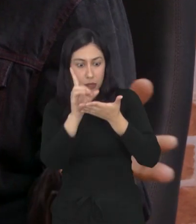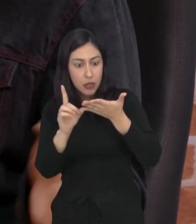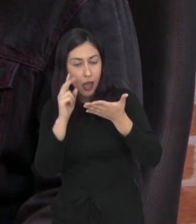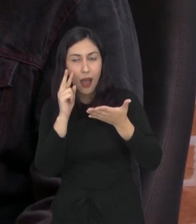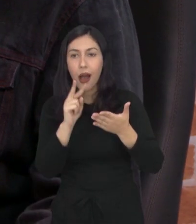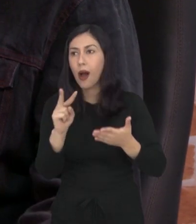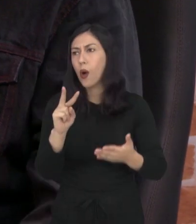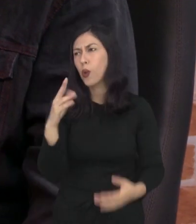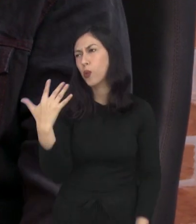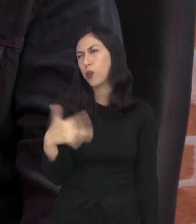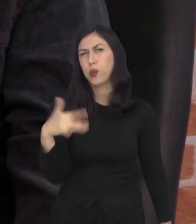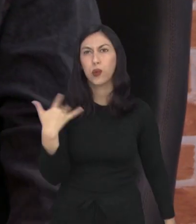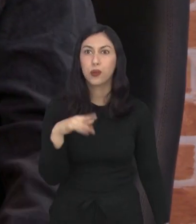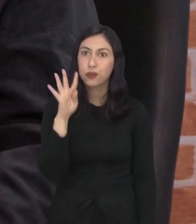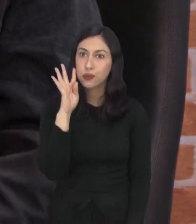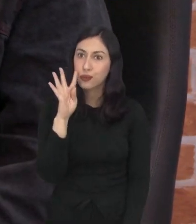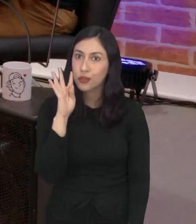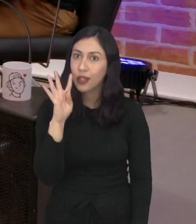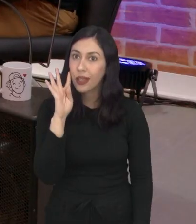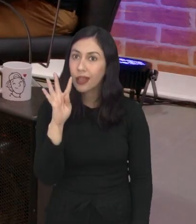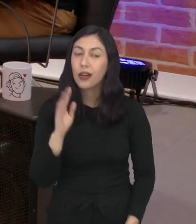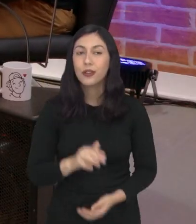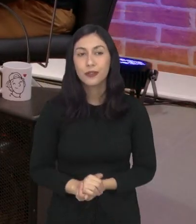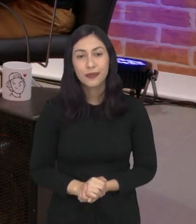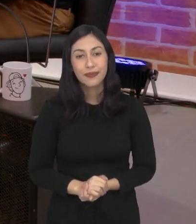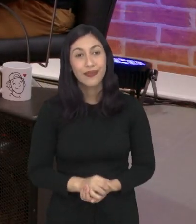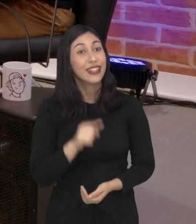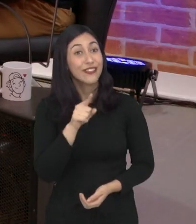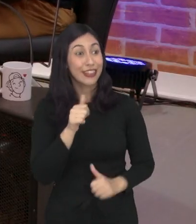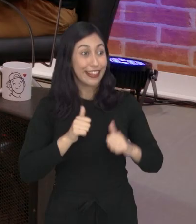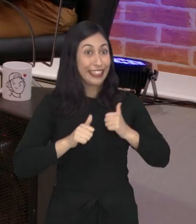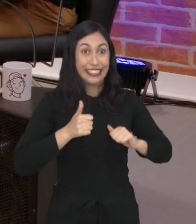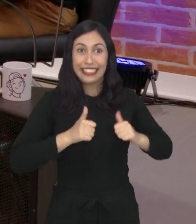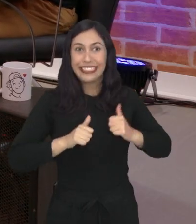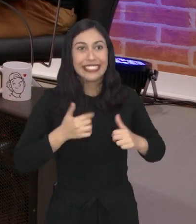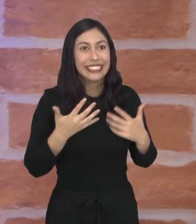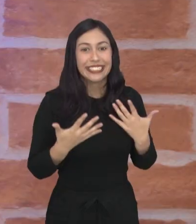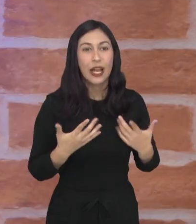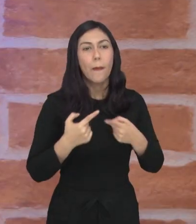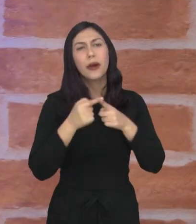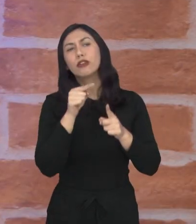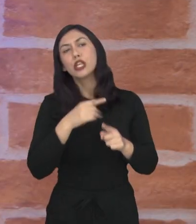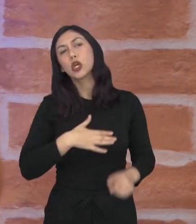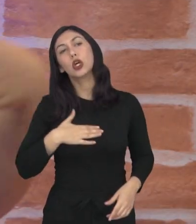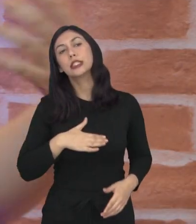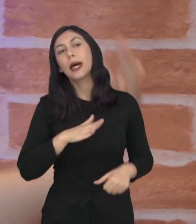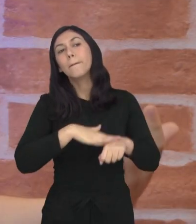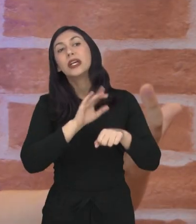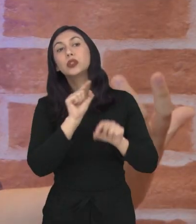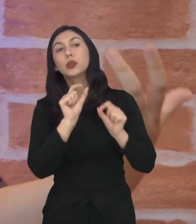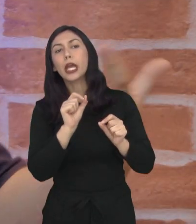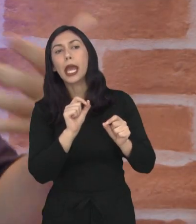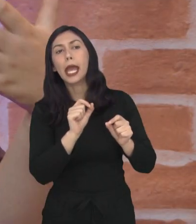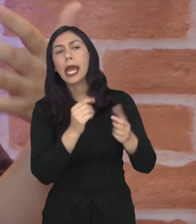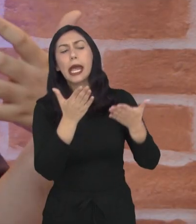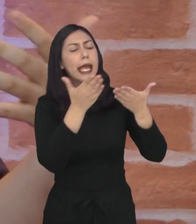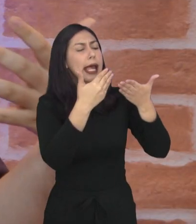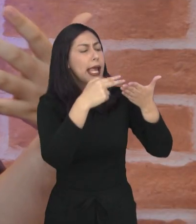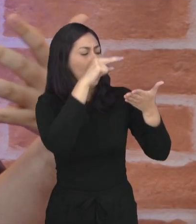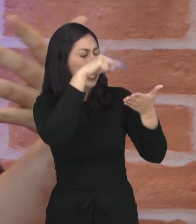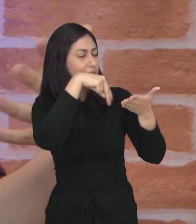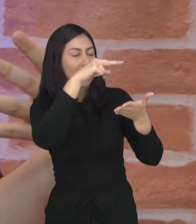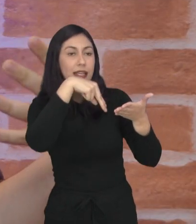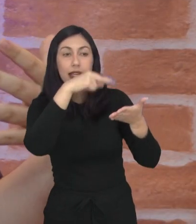olha pra isso e fala, que legal, mano. Tipo, pode crer, você falou muito empolgado dos filmes e tal, mas você é mais fã do quê? Você acha que a leitura traz mais